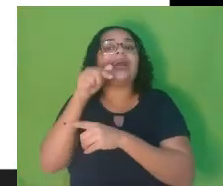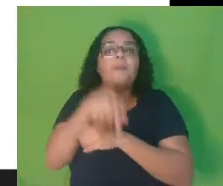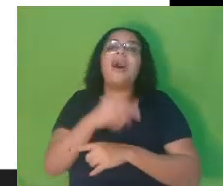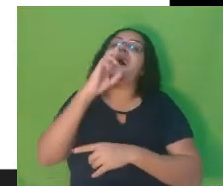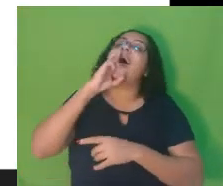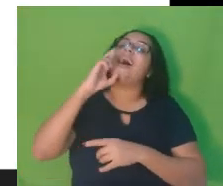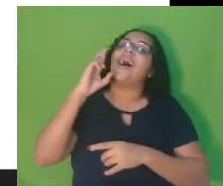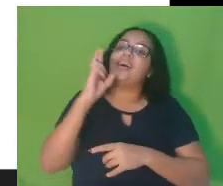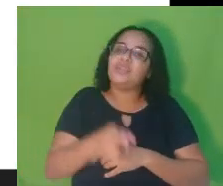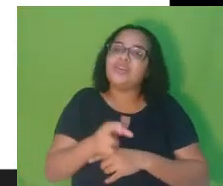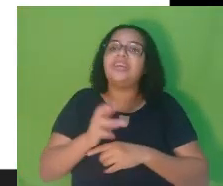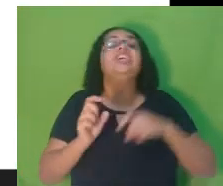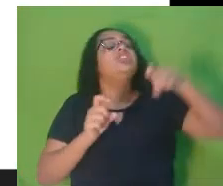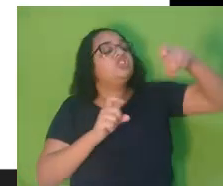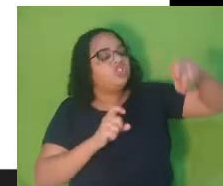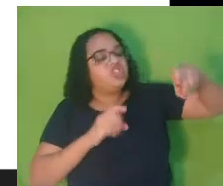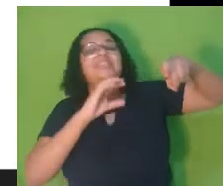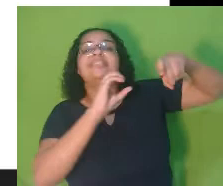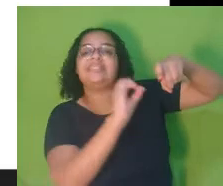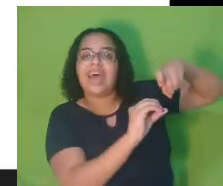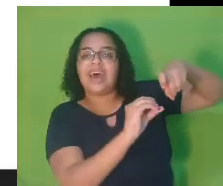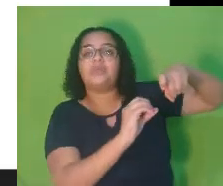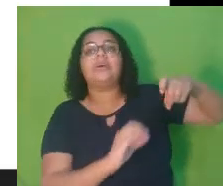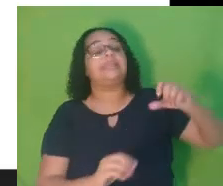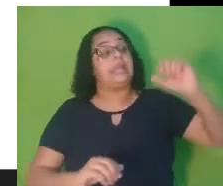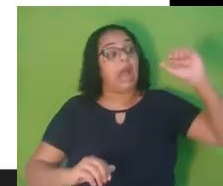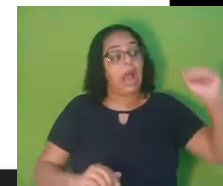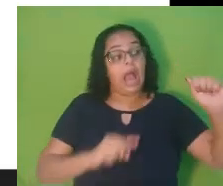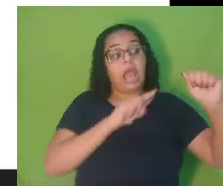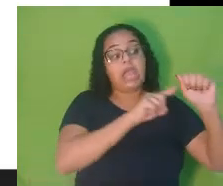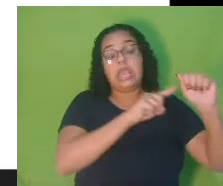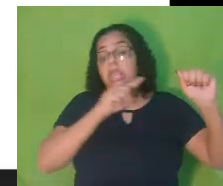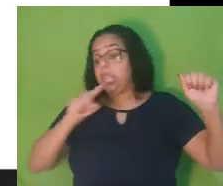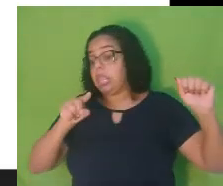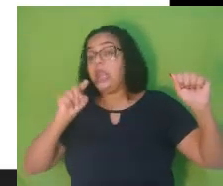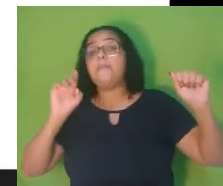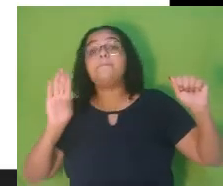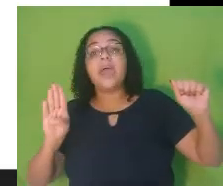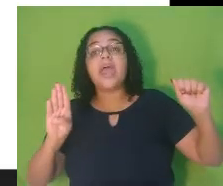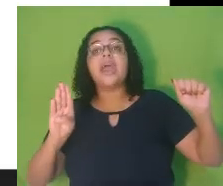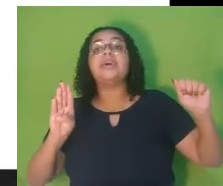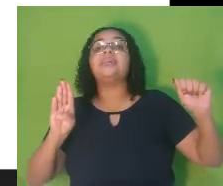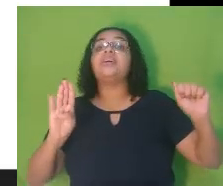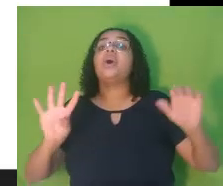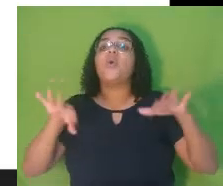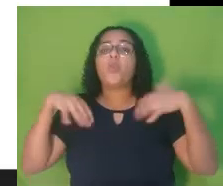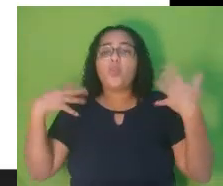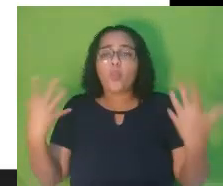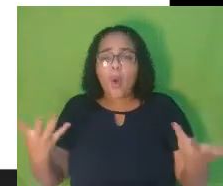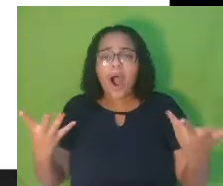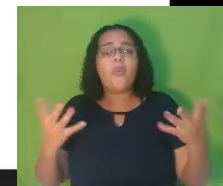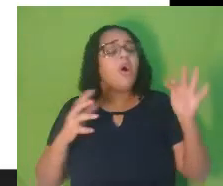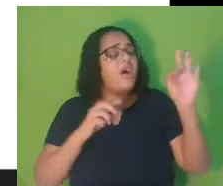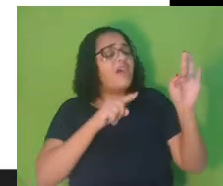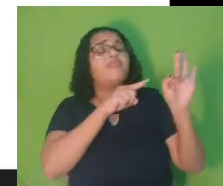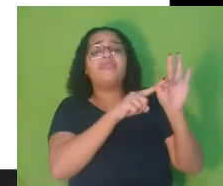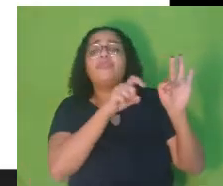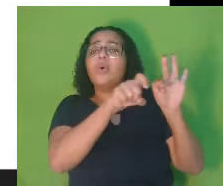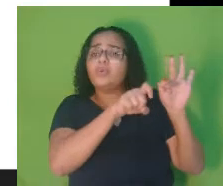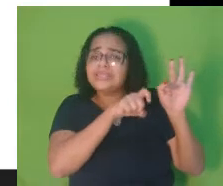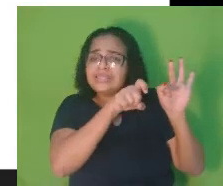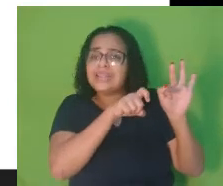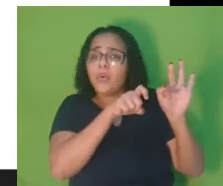encontrar um valor x0 entre a e b, para o qual a